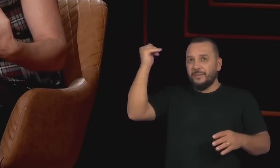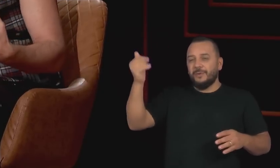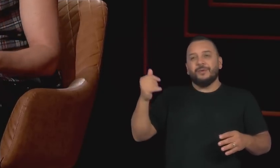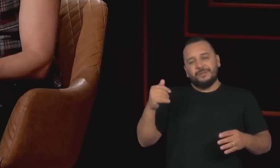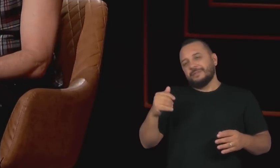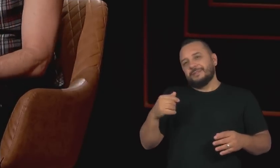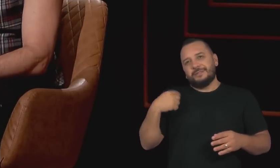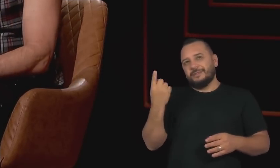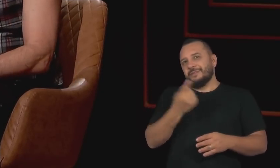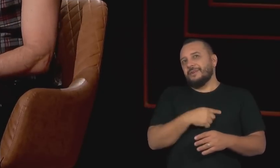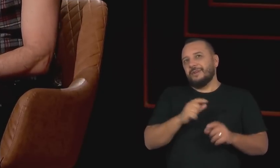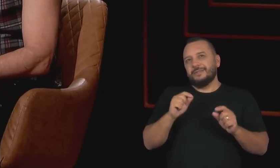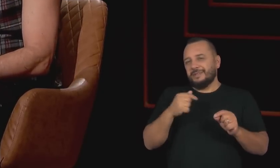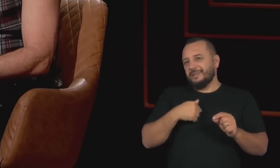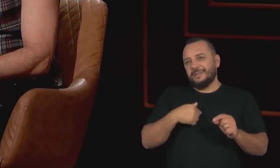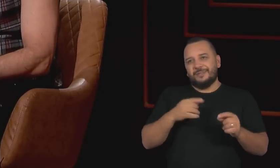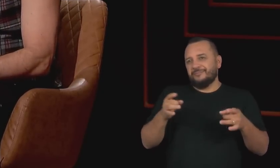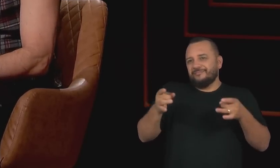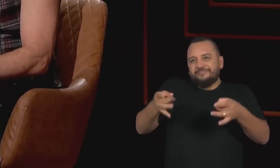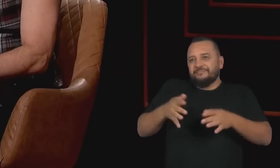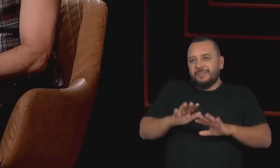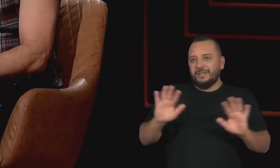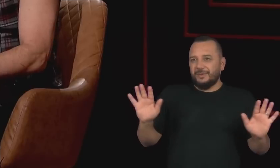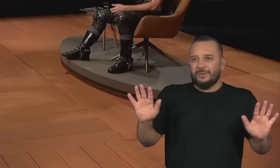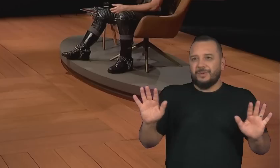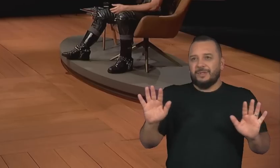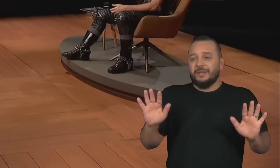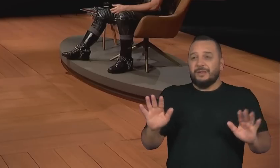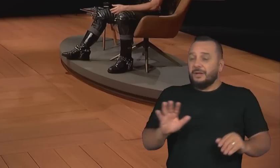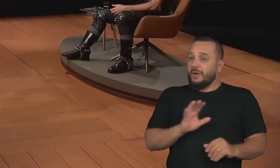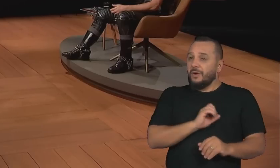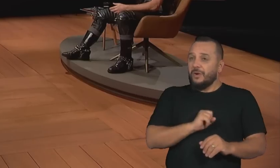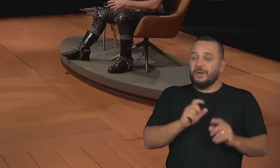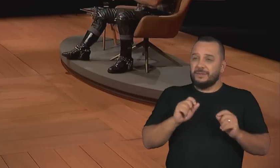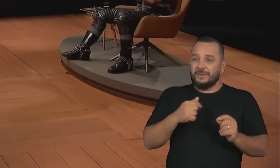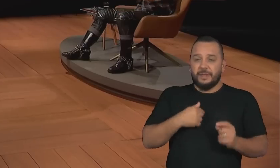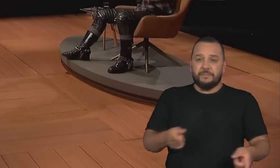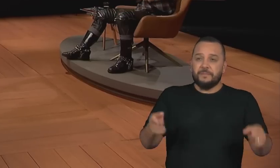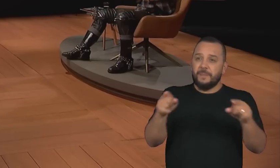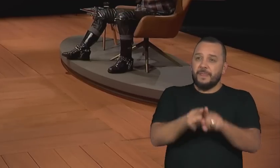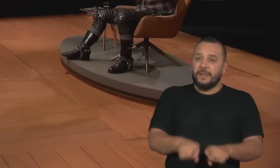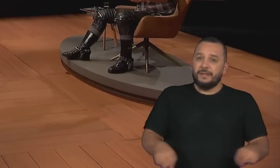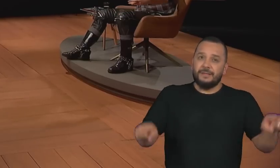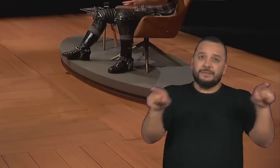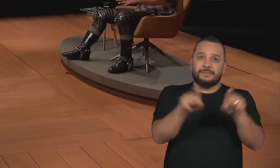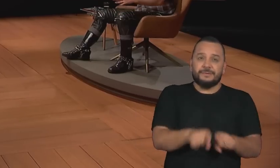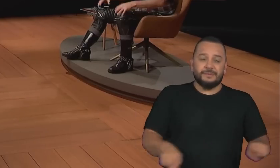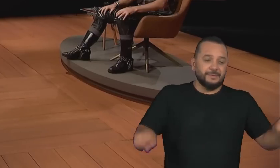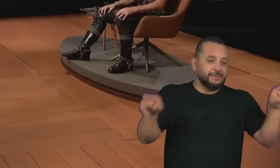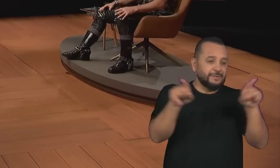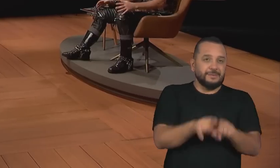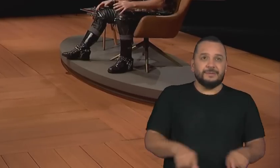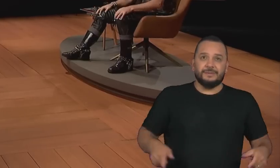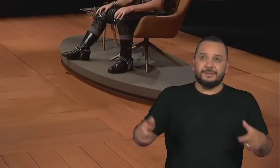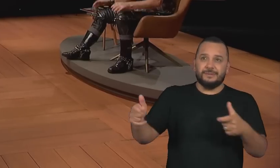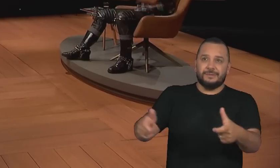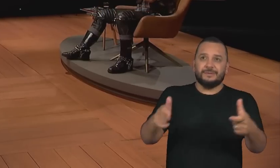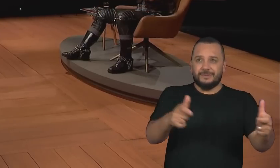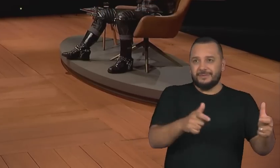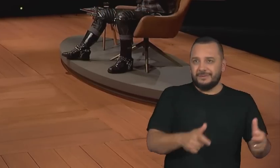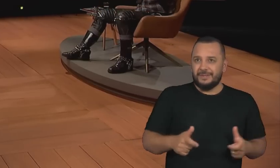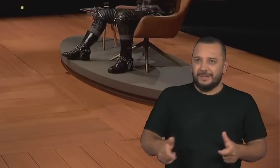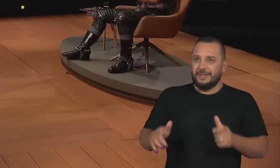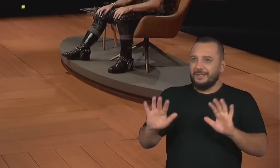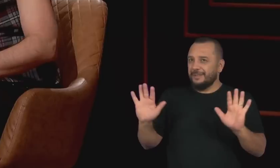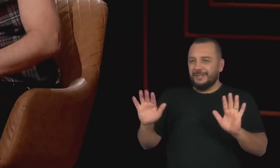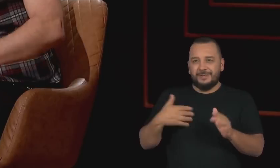be kings in their own fucking neighborhood. Eles gostam de ficar só reis no próprio... seu território ali, né? Tá ligado? It's fine,